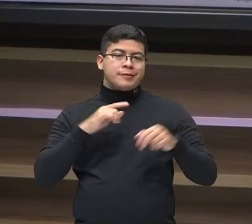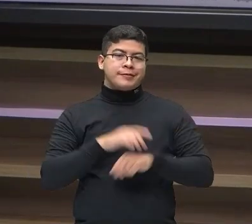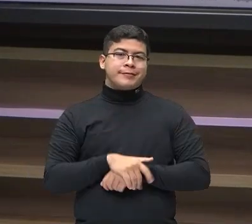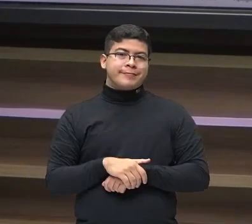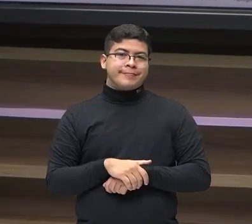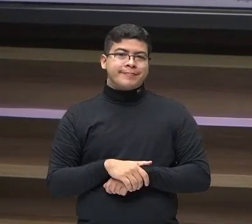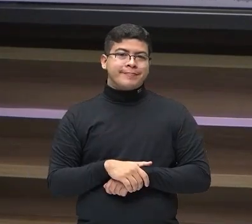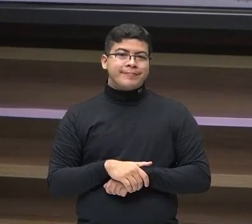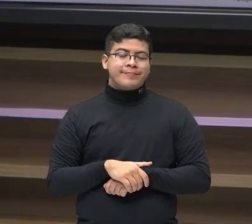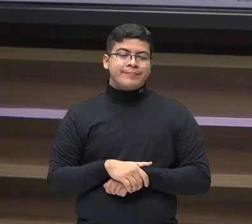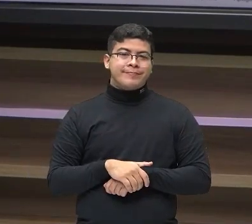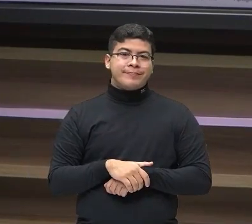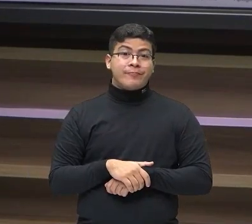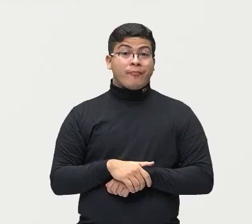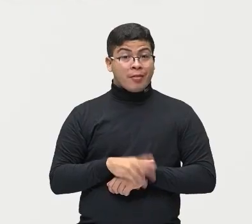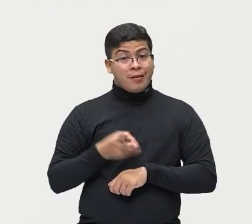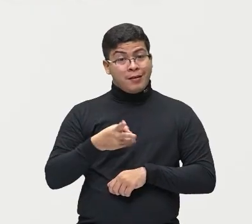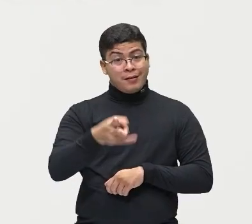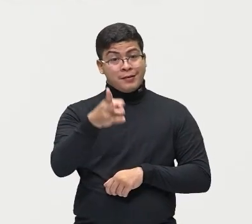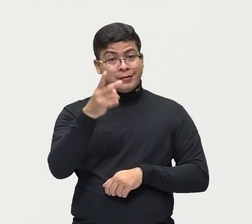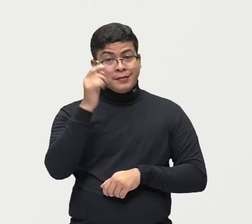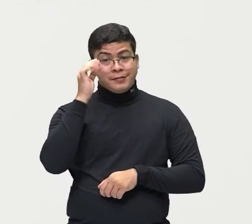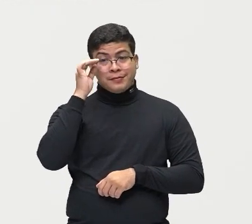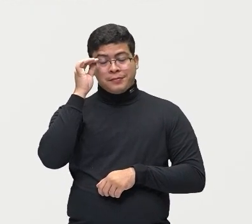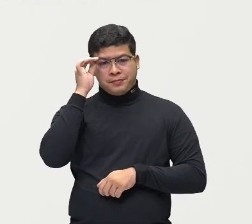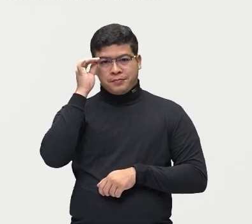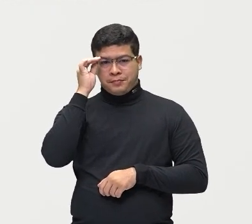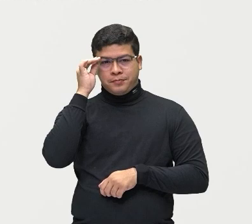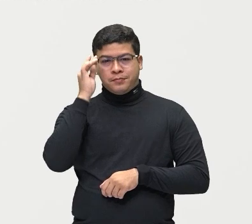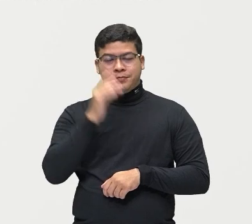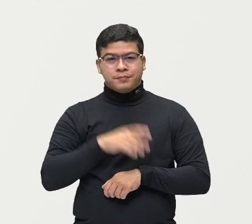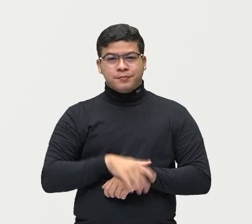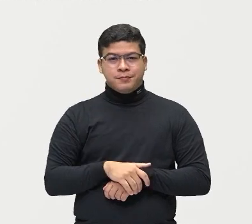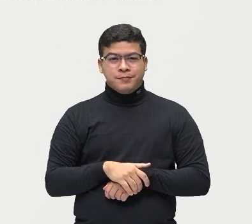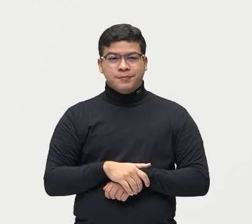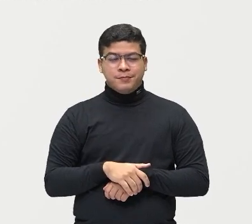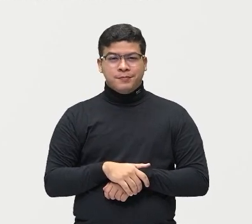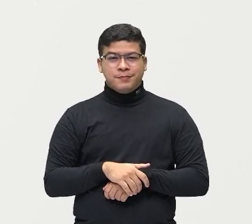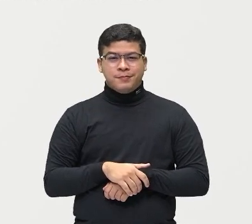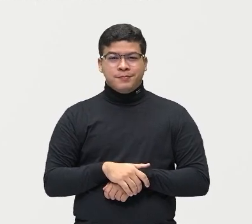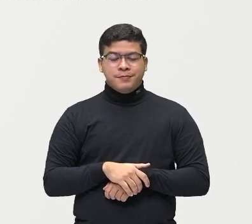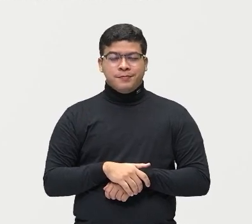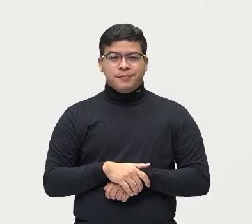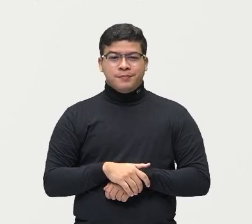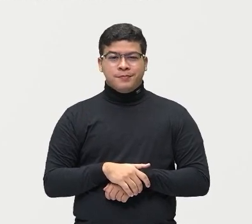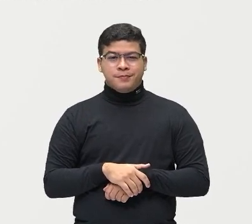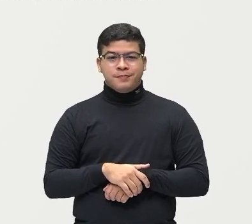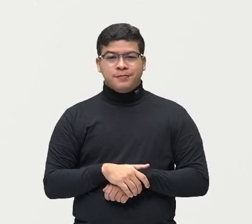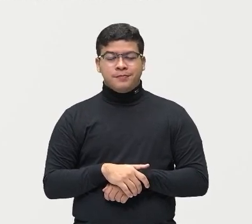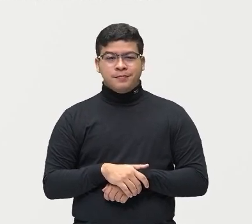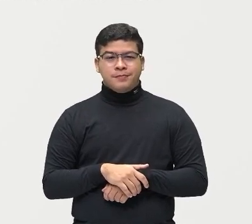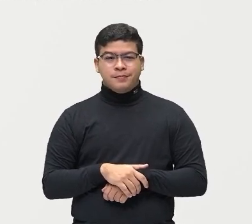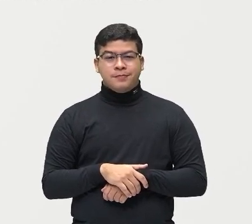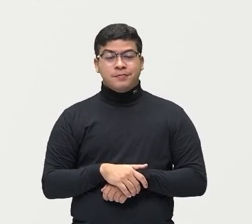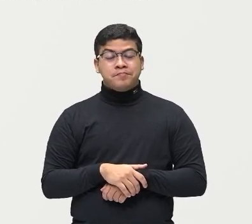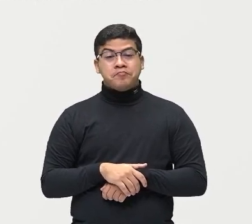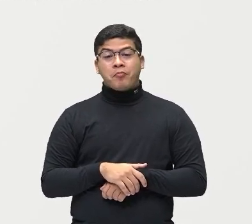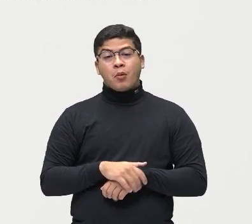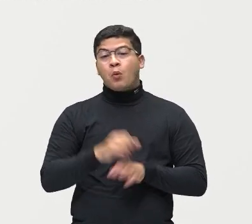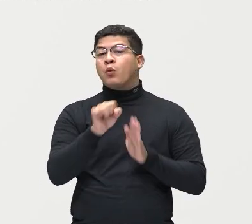E aí vamos dar continuidade na história sobre o desenvolvimento das vacinas. Durante o século